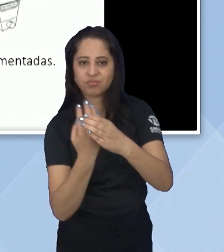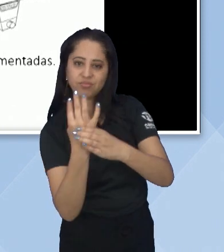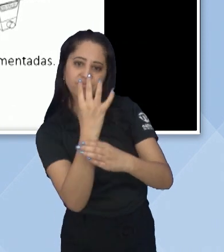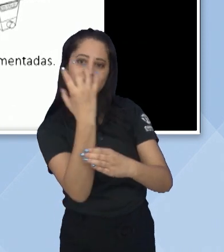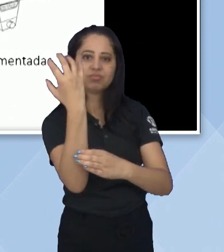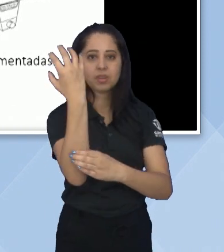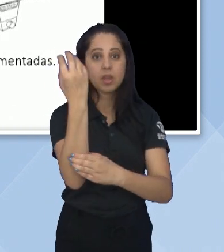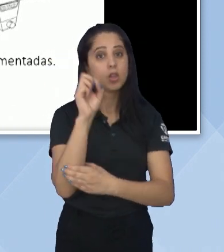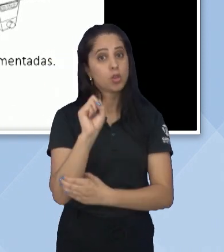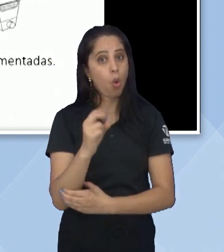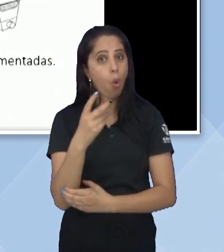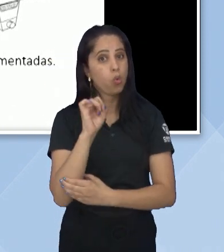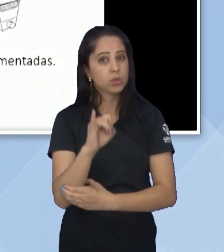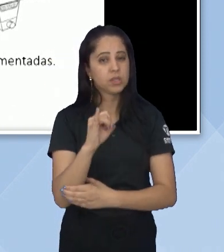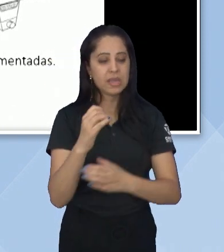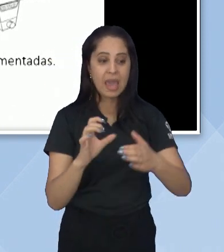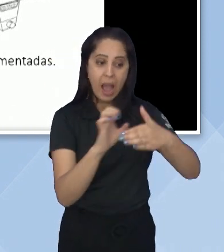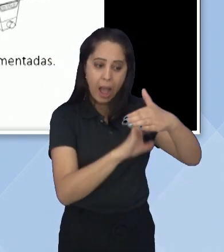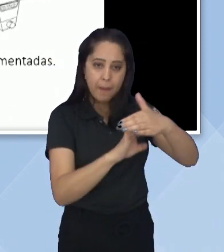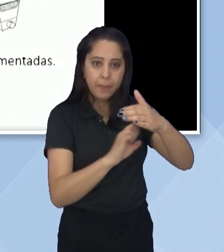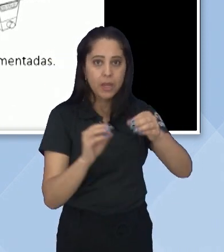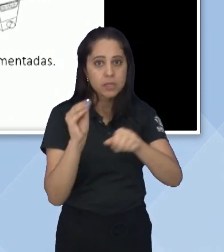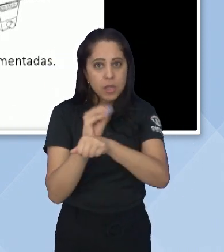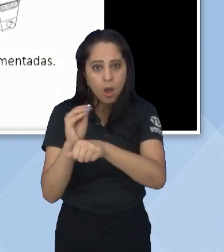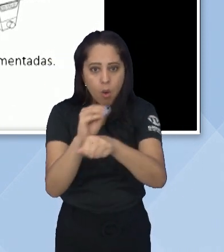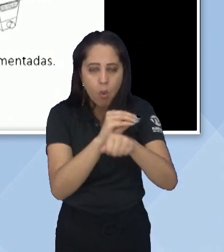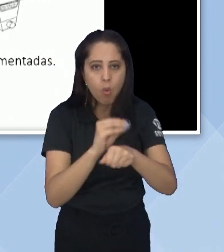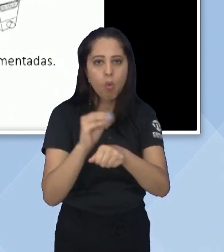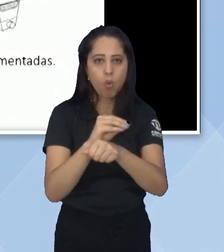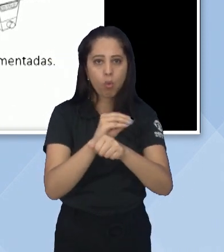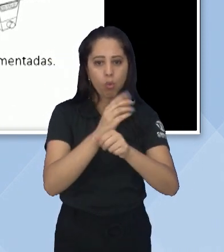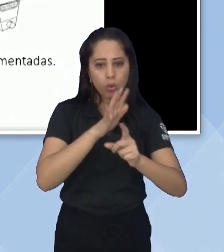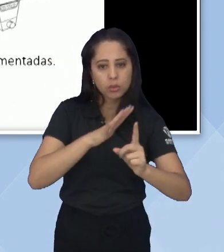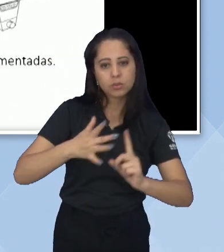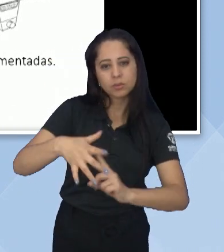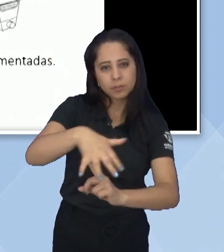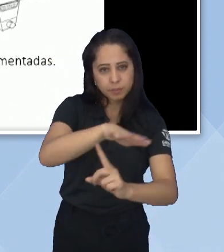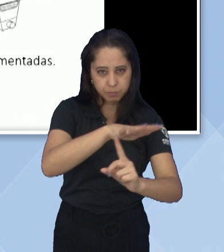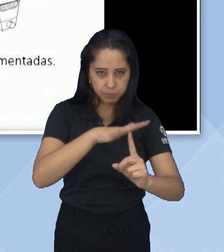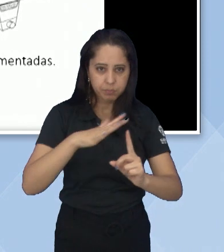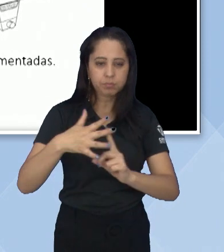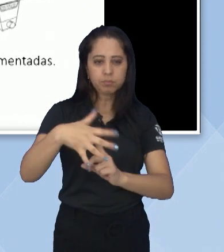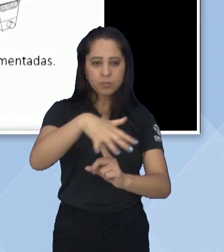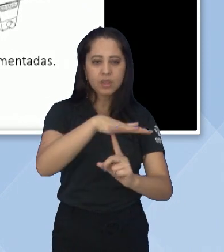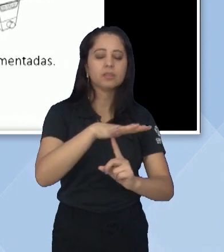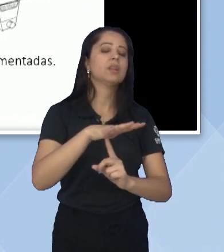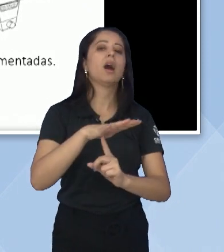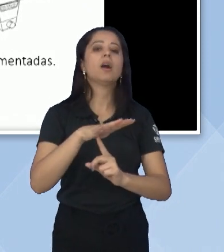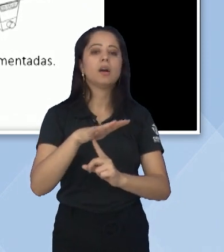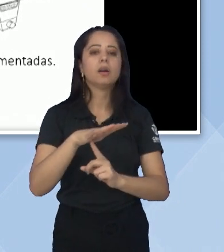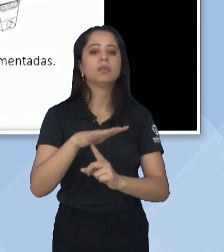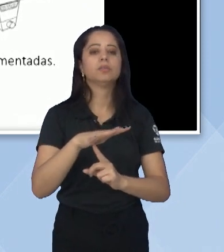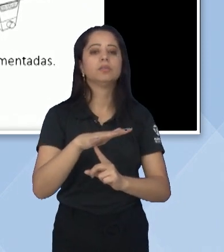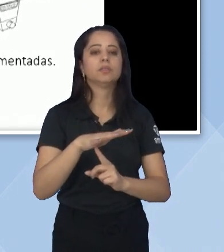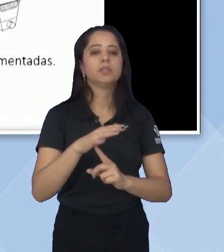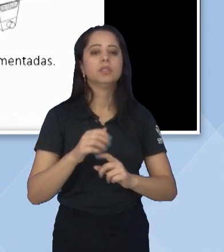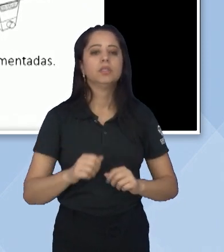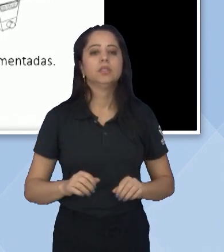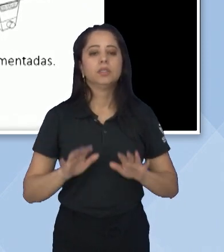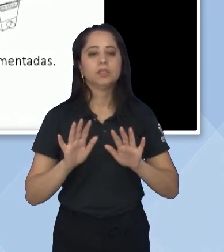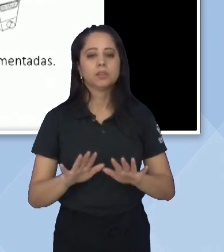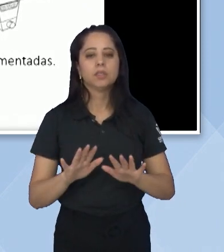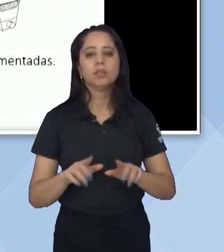pré-existentes no terrenos que você construídos hoje você discute muitas adoção de soluções baseadas na natureza Jardim de chuva drenagem